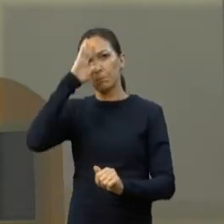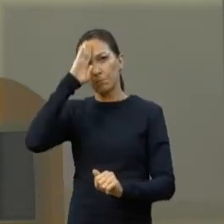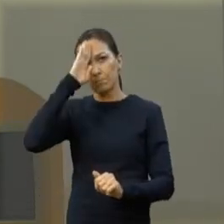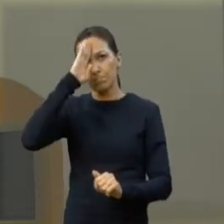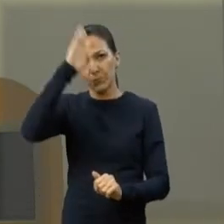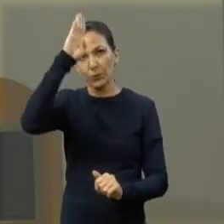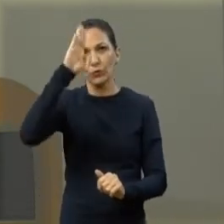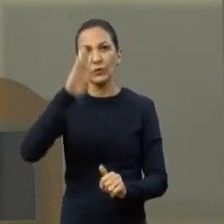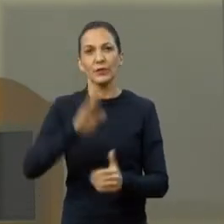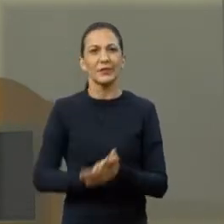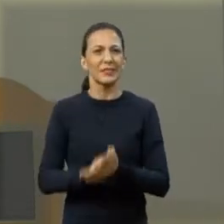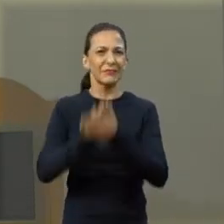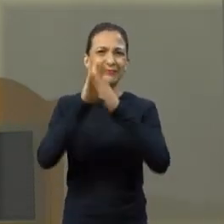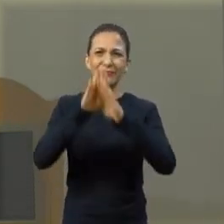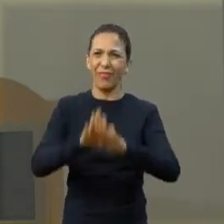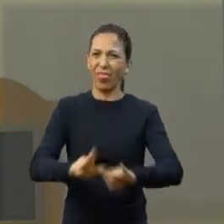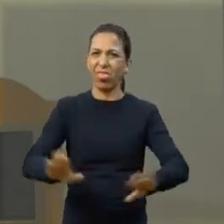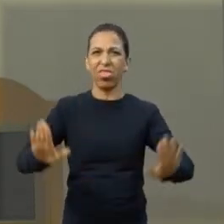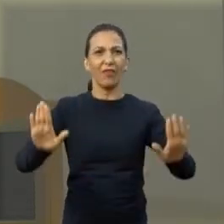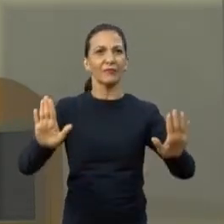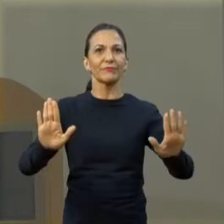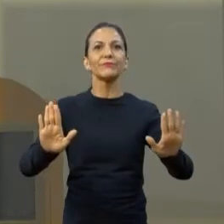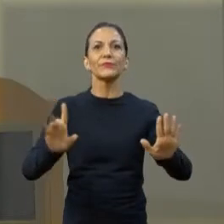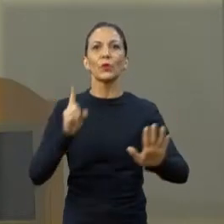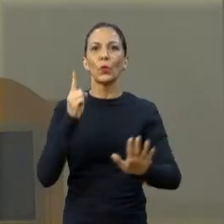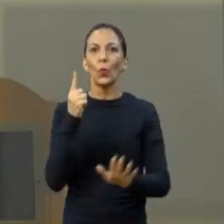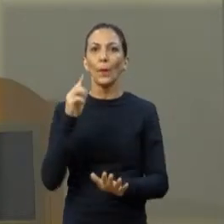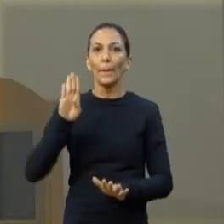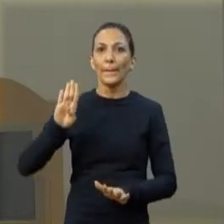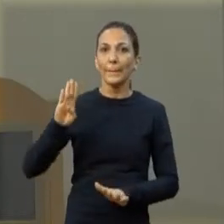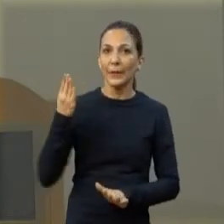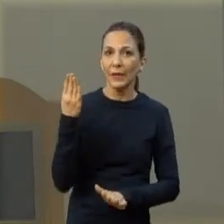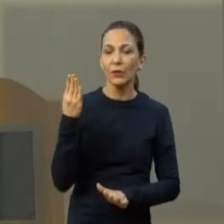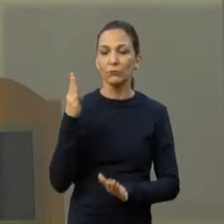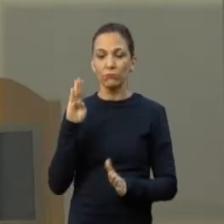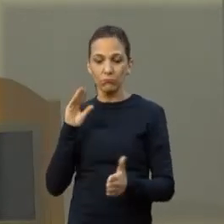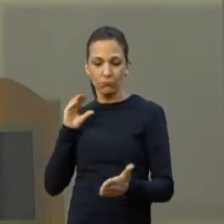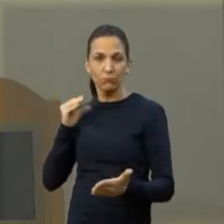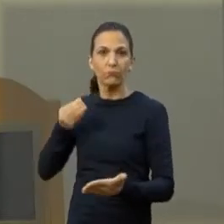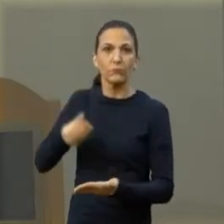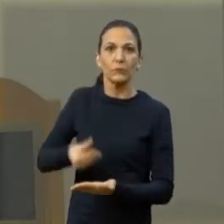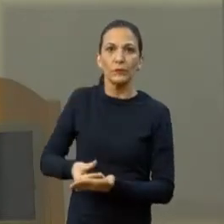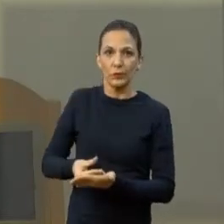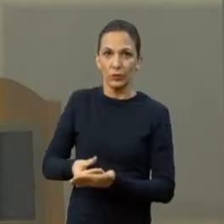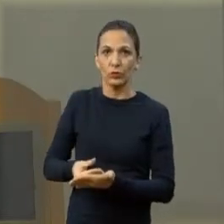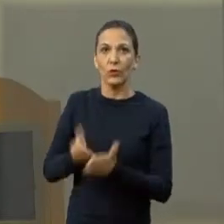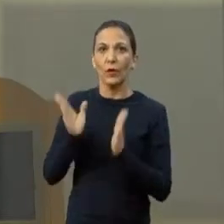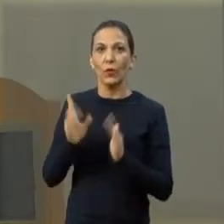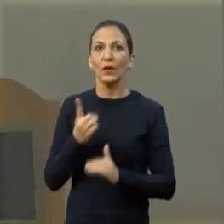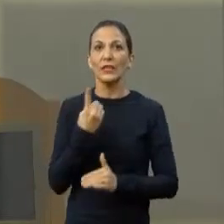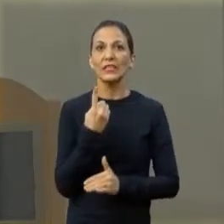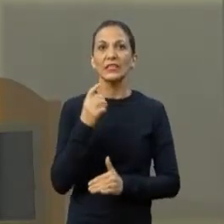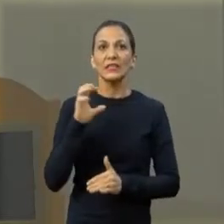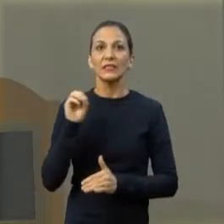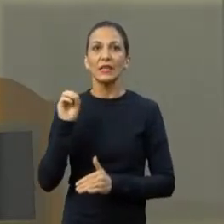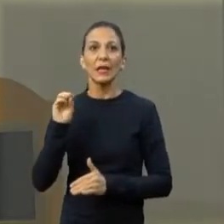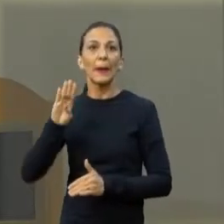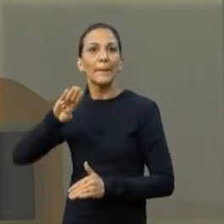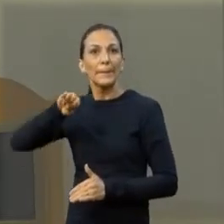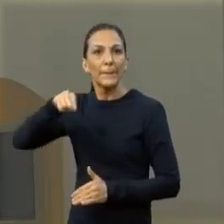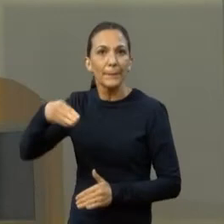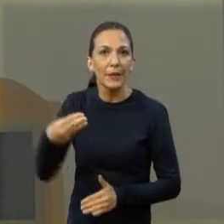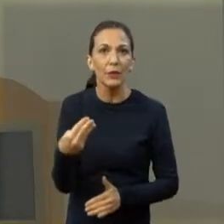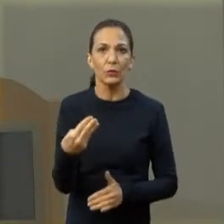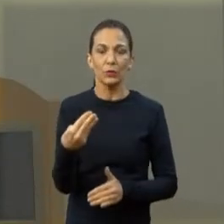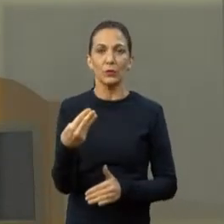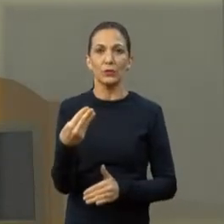é terra arrasada do 1 milhão que chegou a ser investido passa ser investidos em Milhões